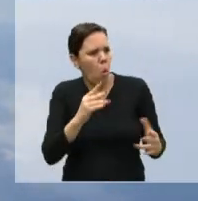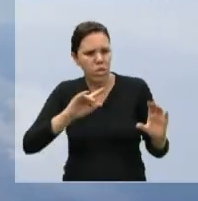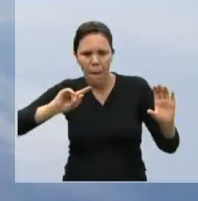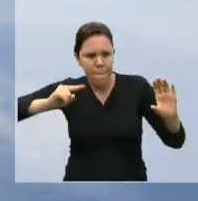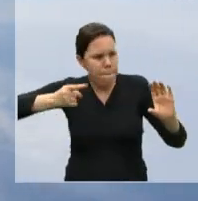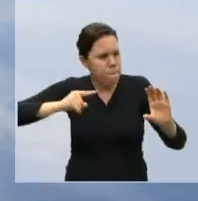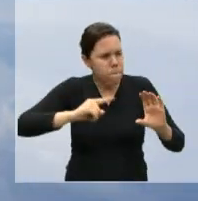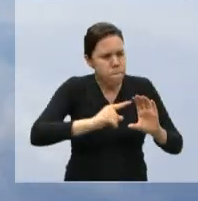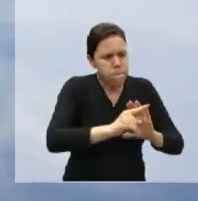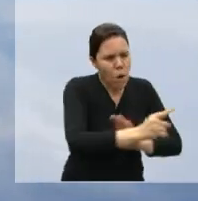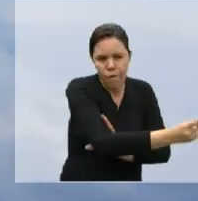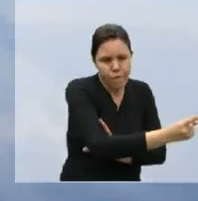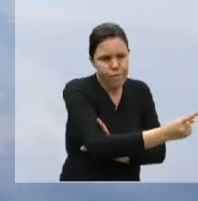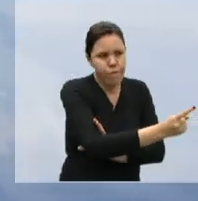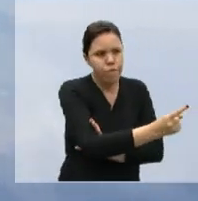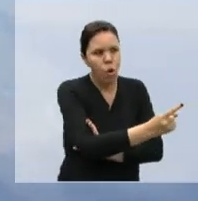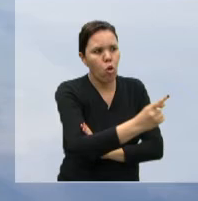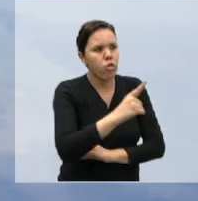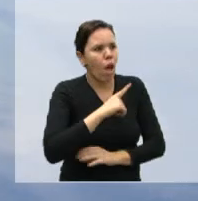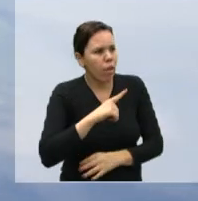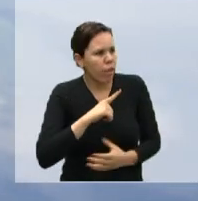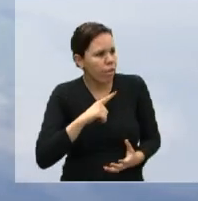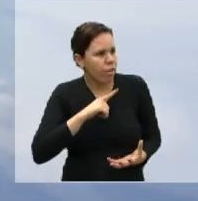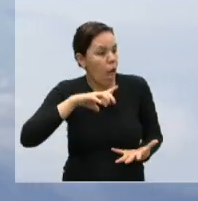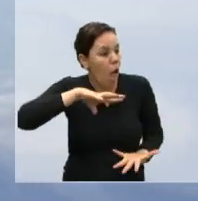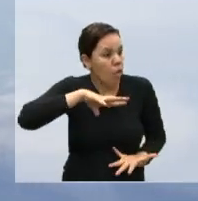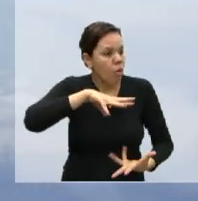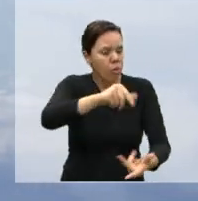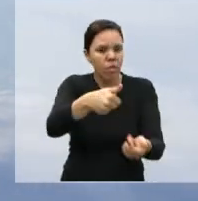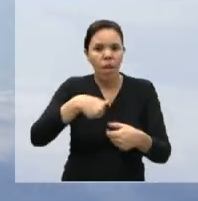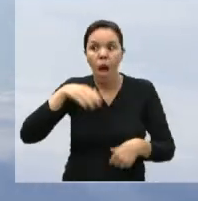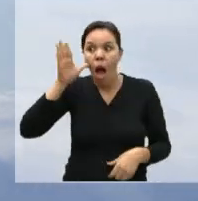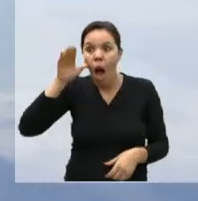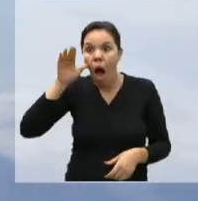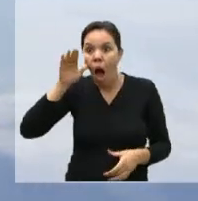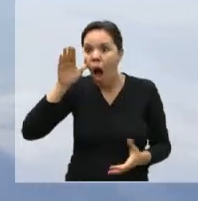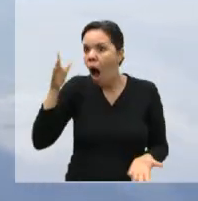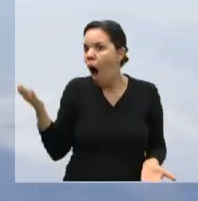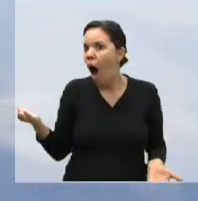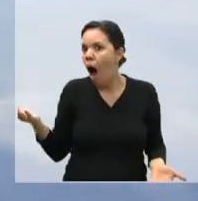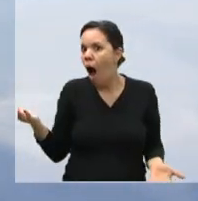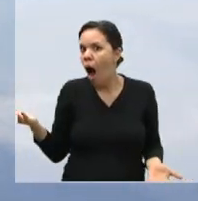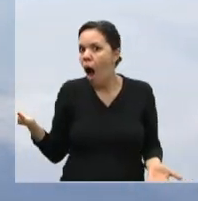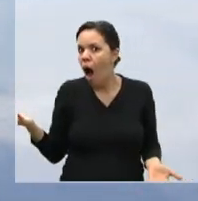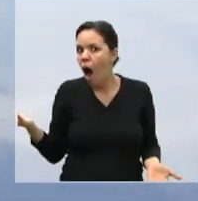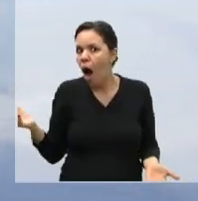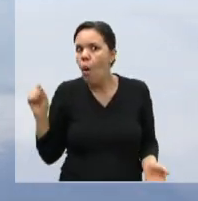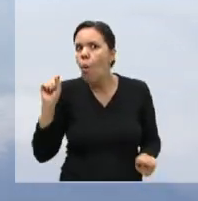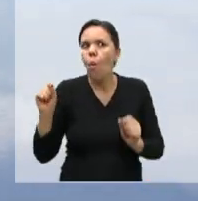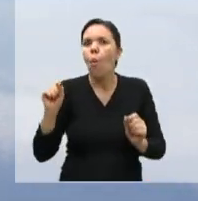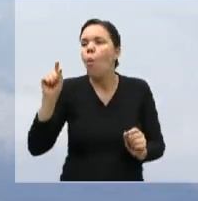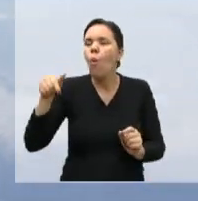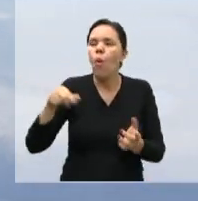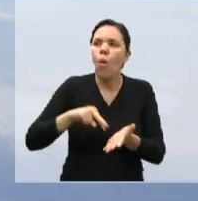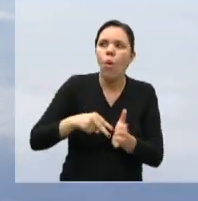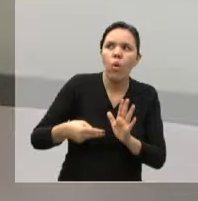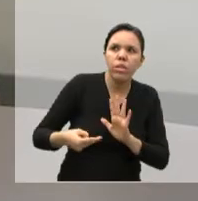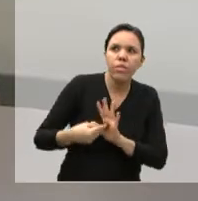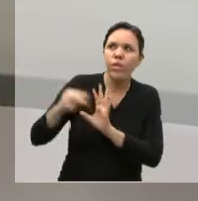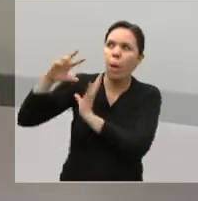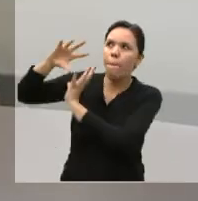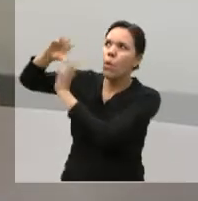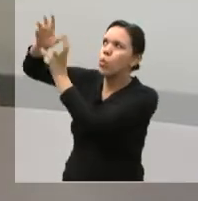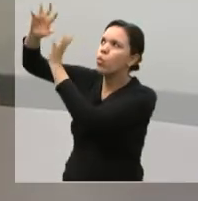do mundo, me deu muita curiosidade de saber o que é esses mundos, como eles são, onde eles